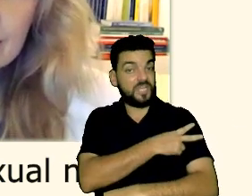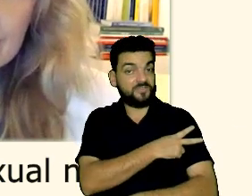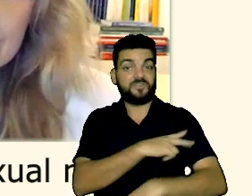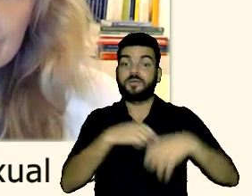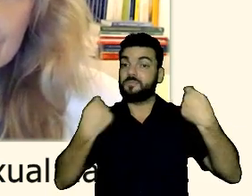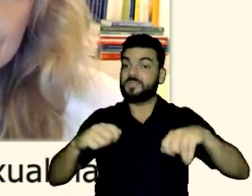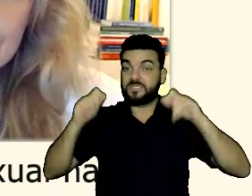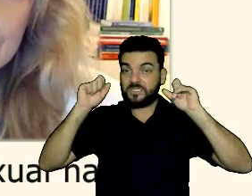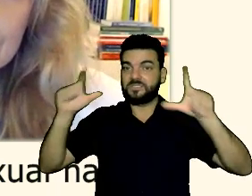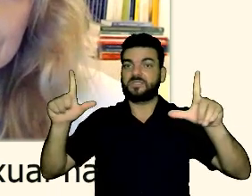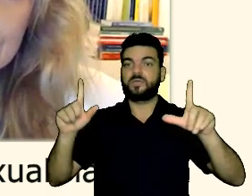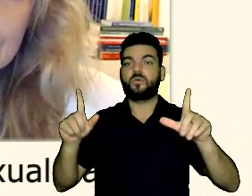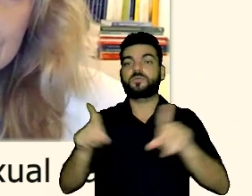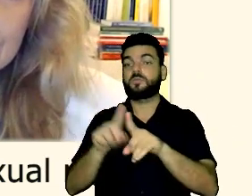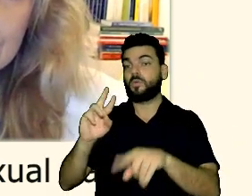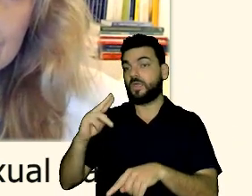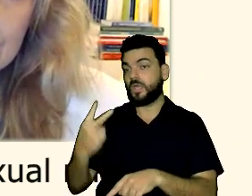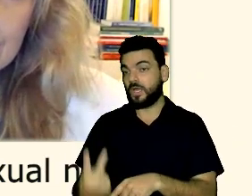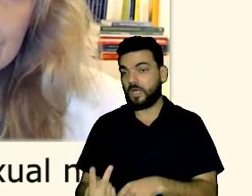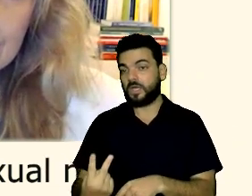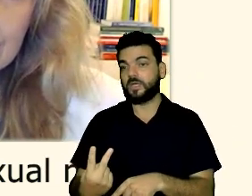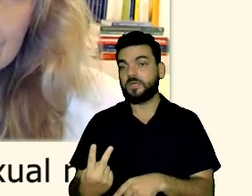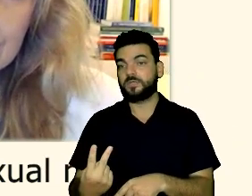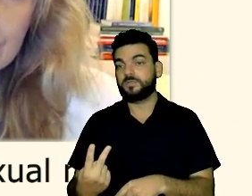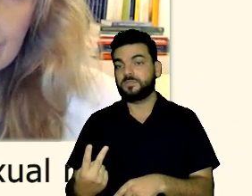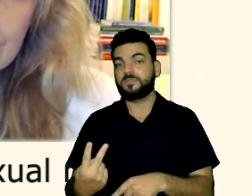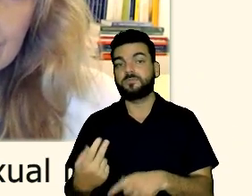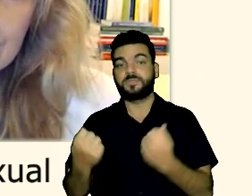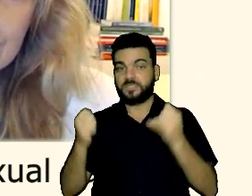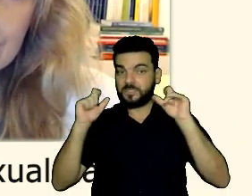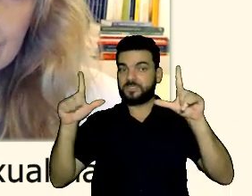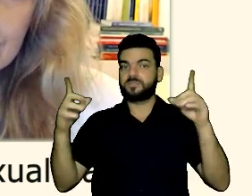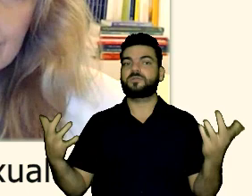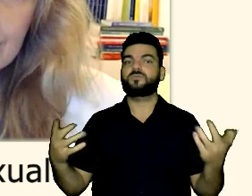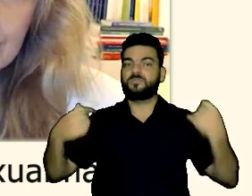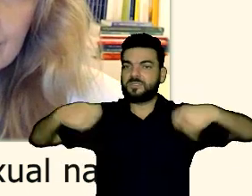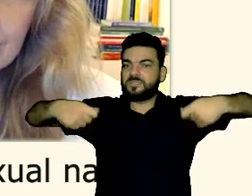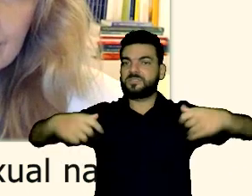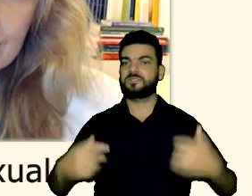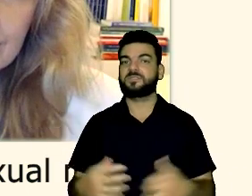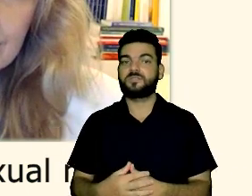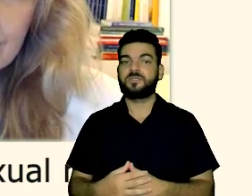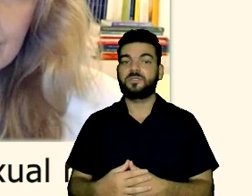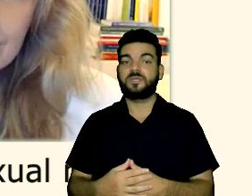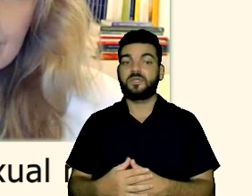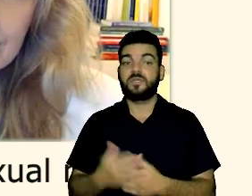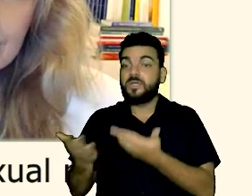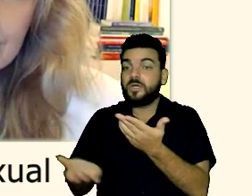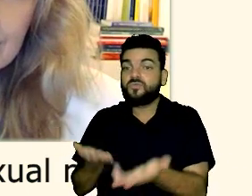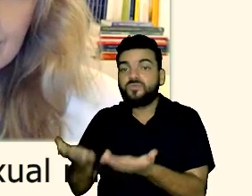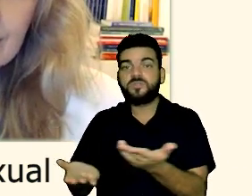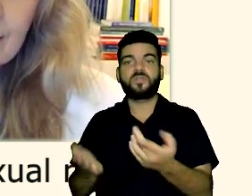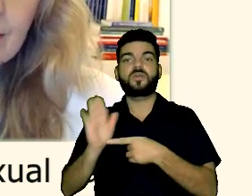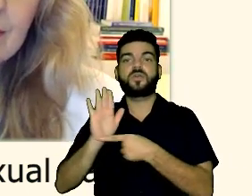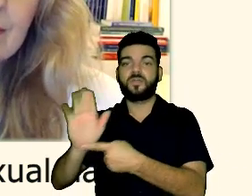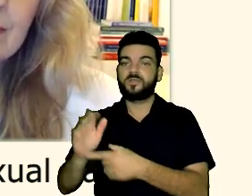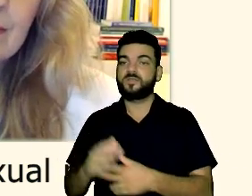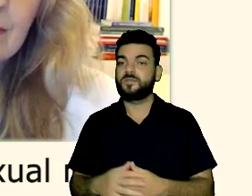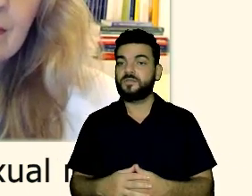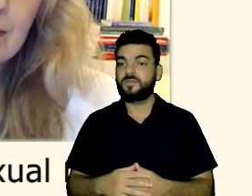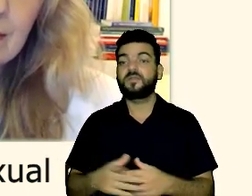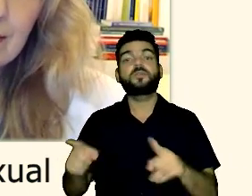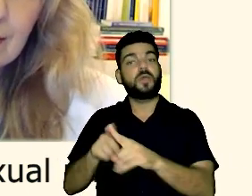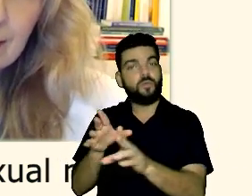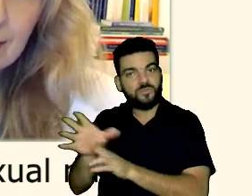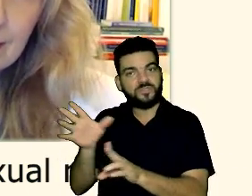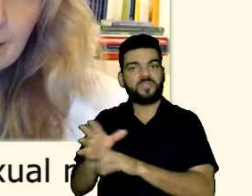falar, os próprios chefes, o próprio RH da empresa, precisa estar atento e tentar